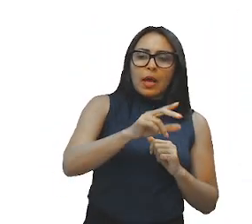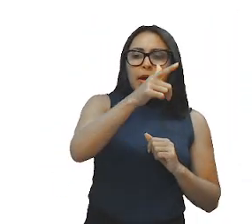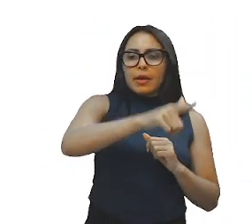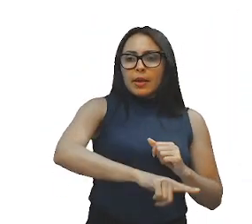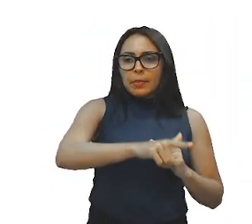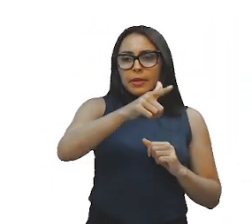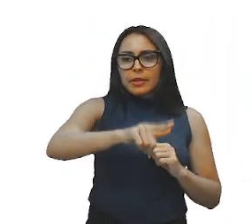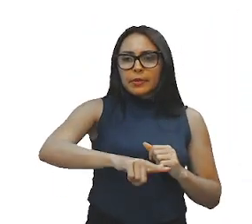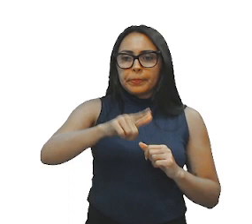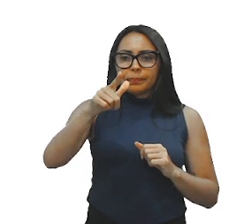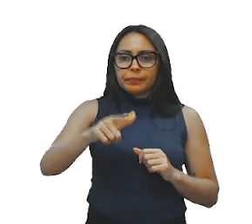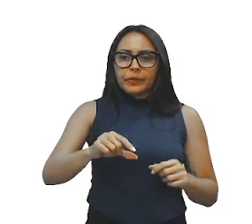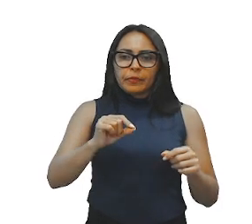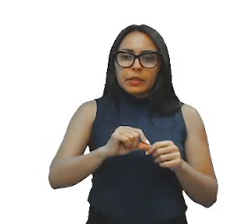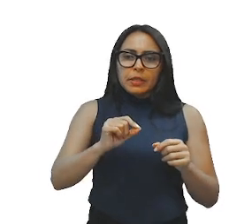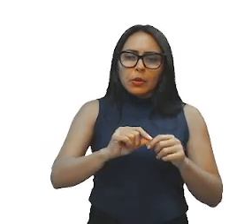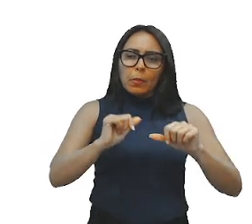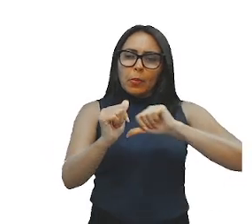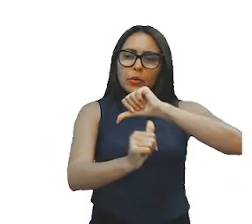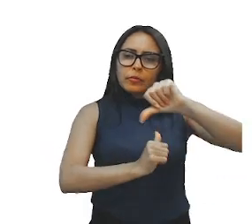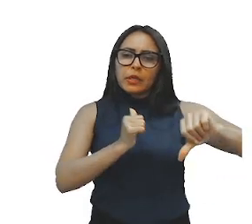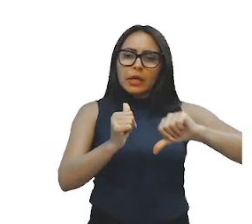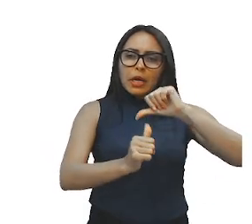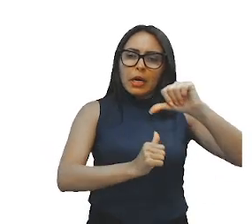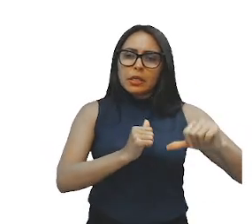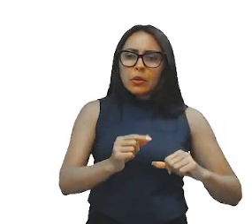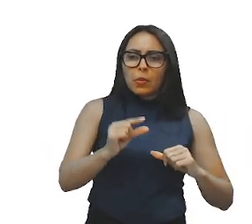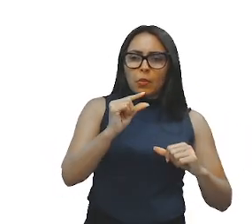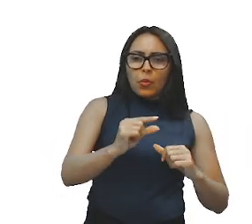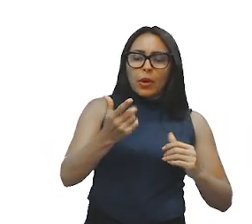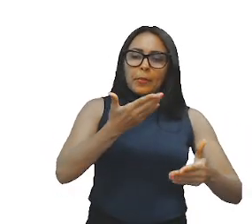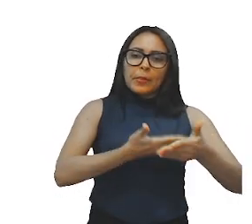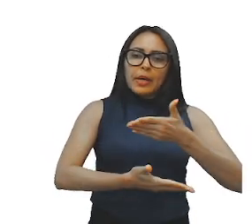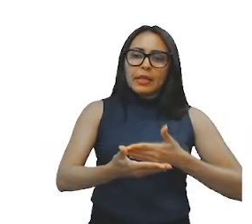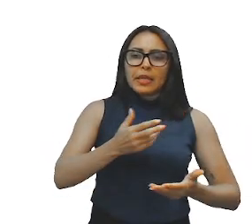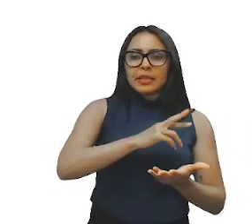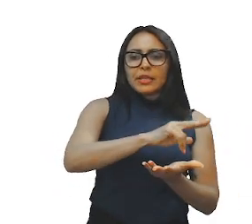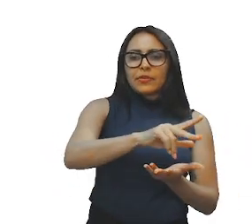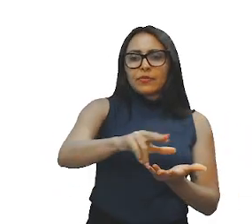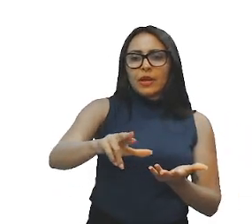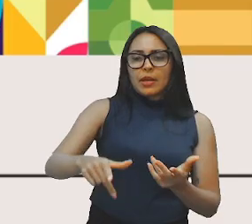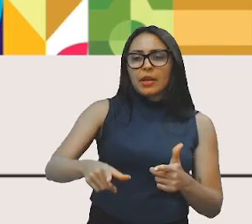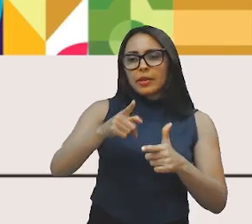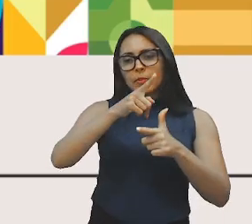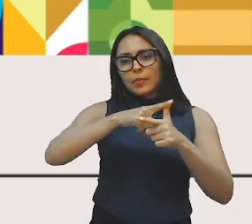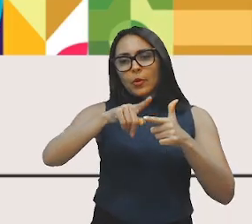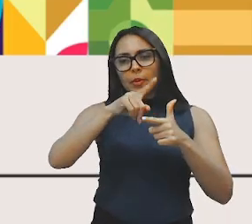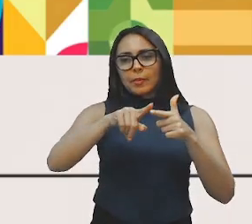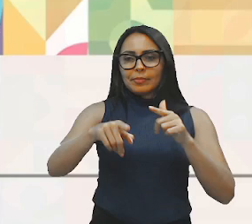fazendo pequenas modificações para lidar com vários tipos de problemas diferentes.